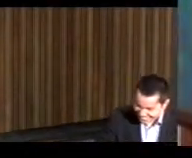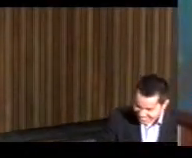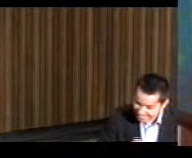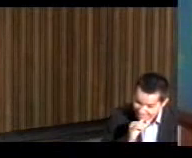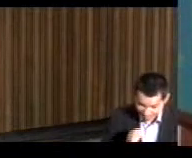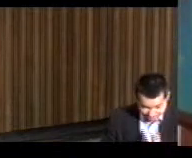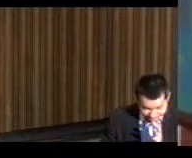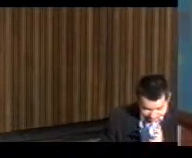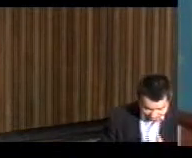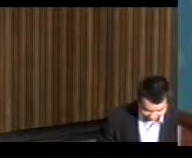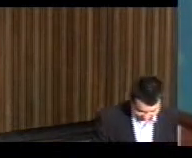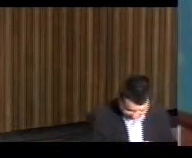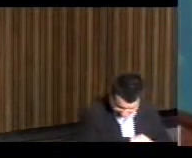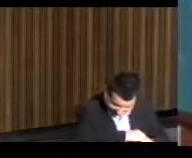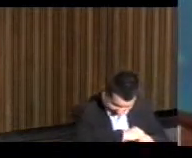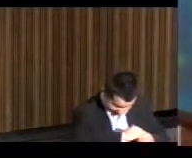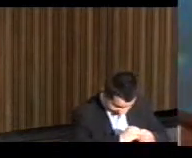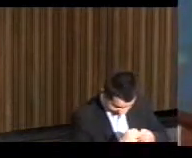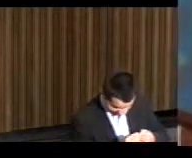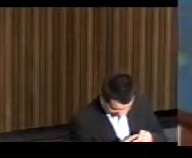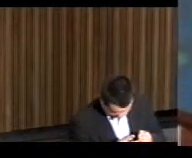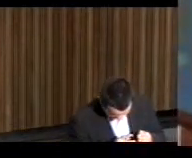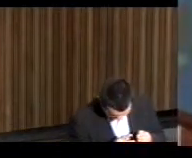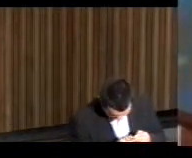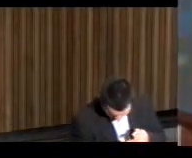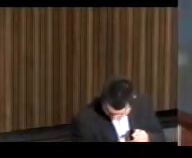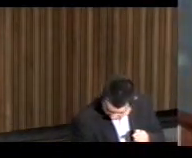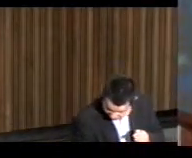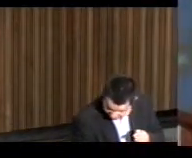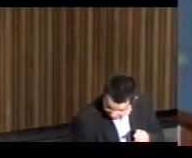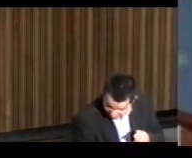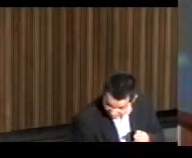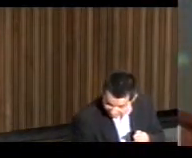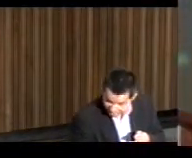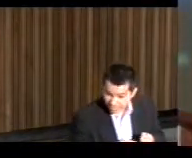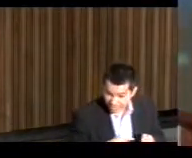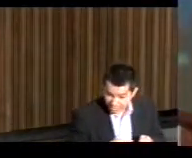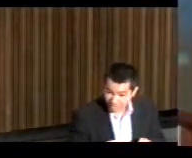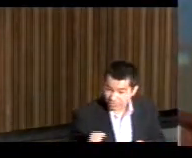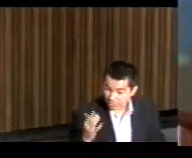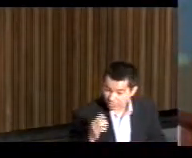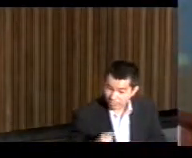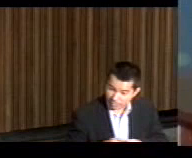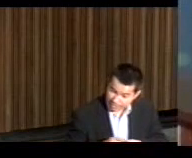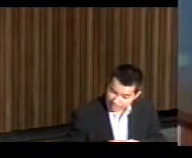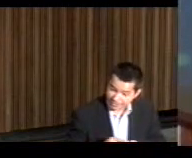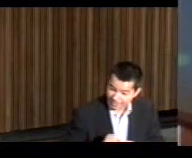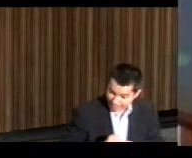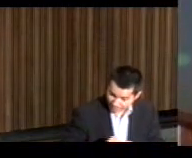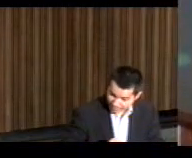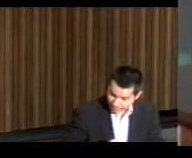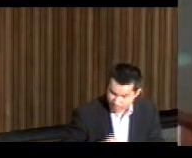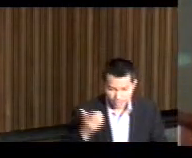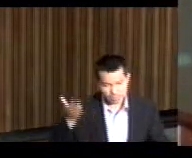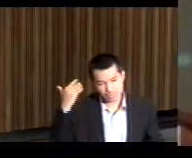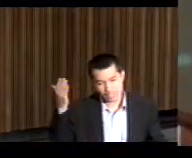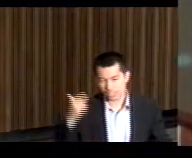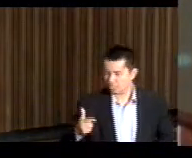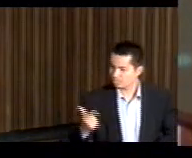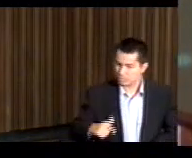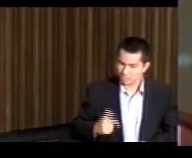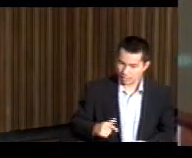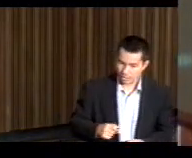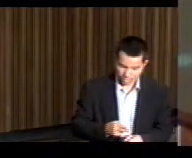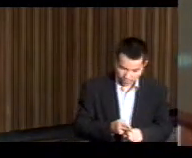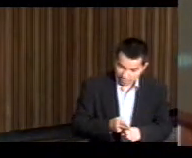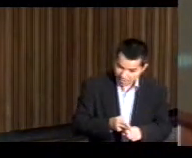Puxa e corta aquela pele, tá? Naquele tempo não tinha